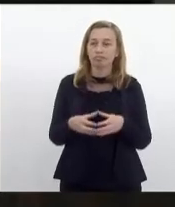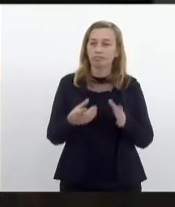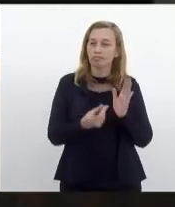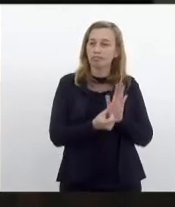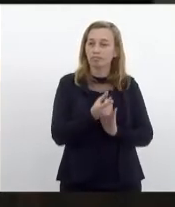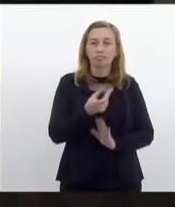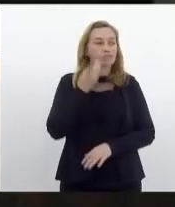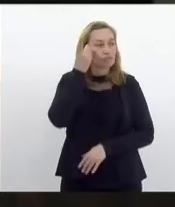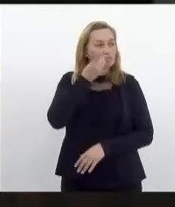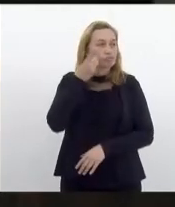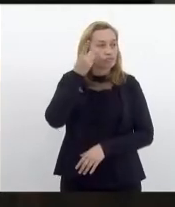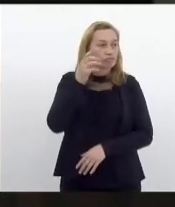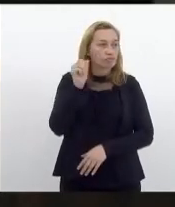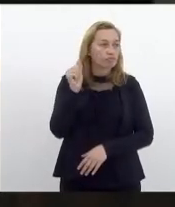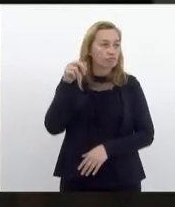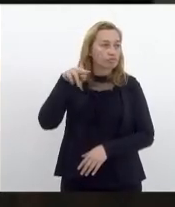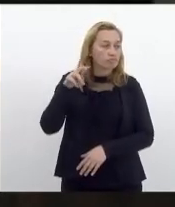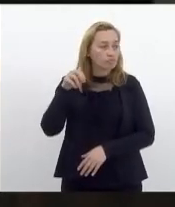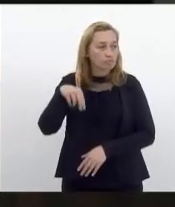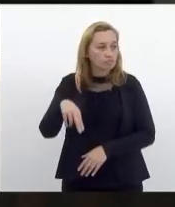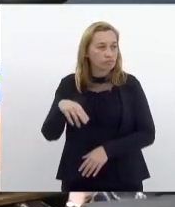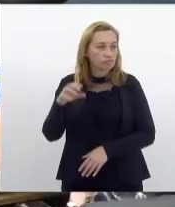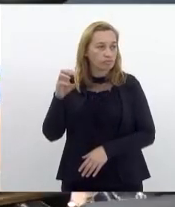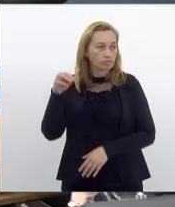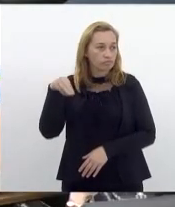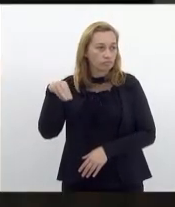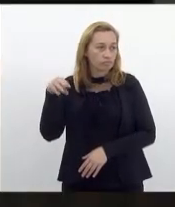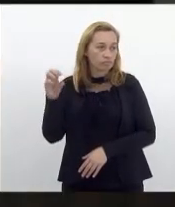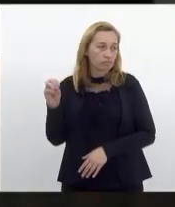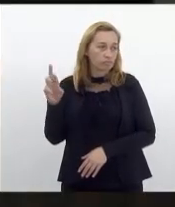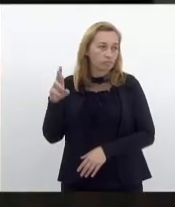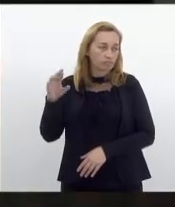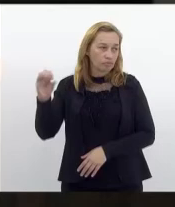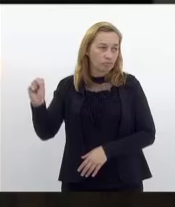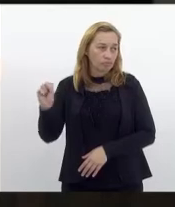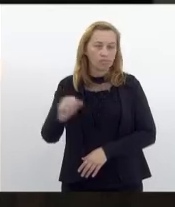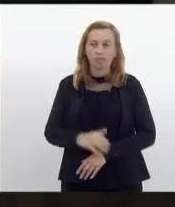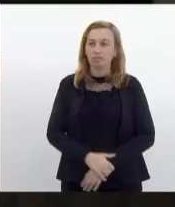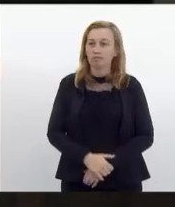deputado Anderson Moraes. Deputado Anderson Moraes.